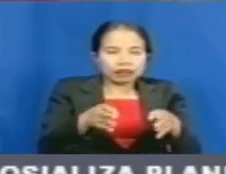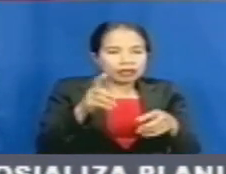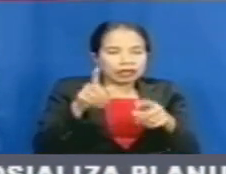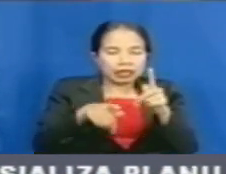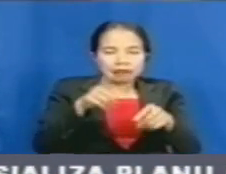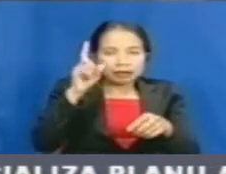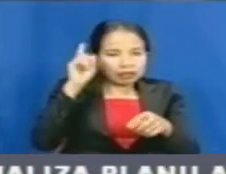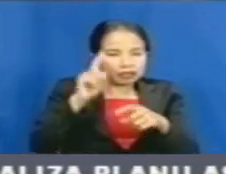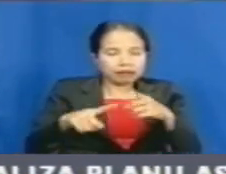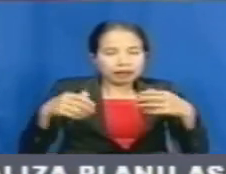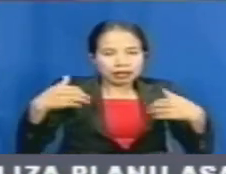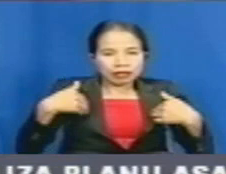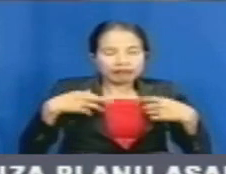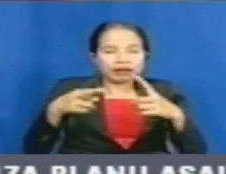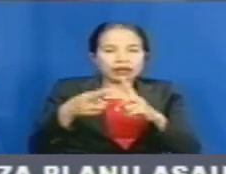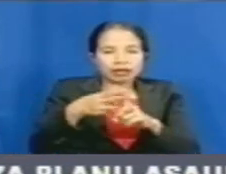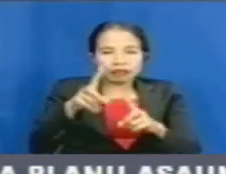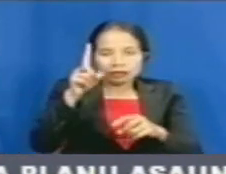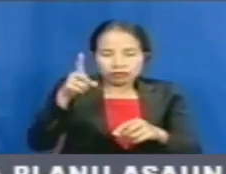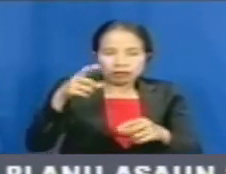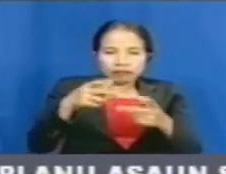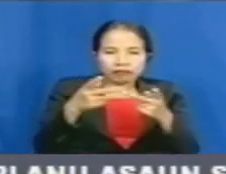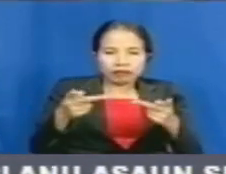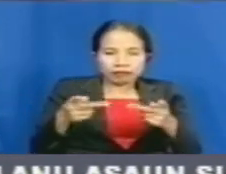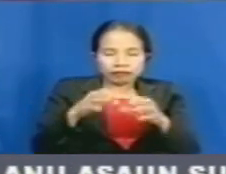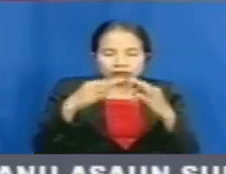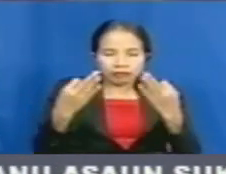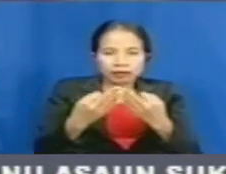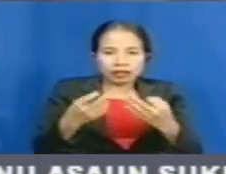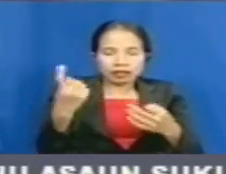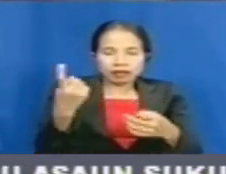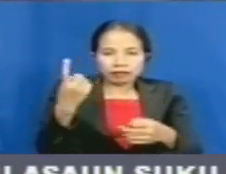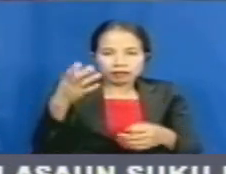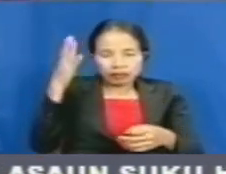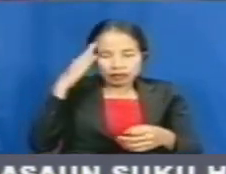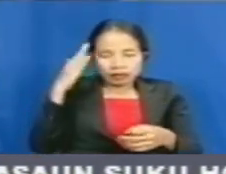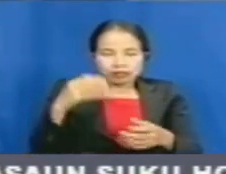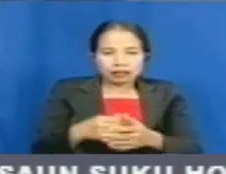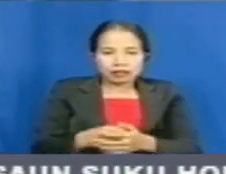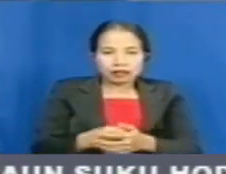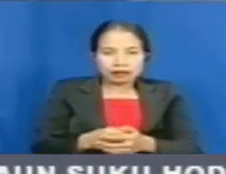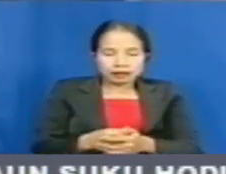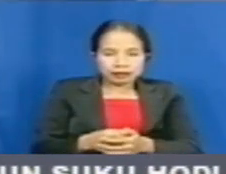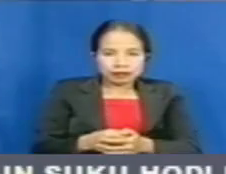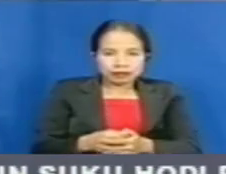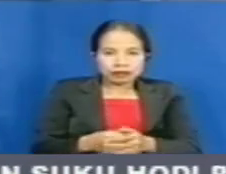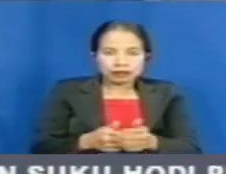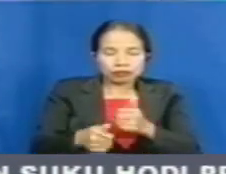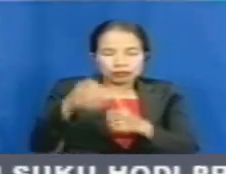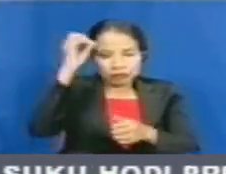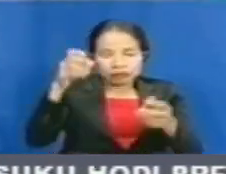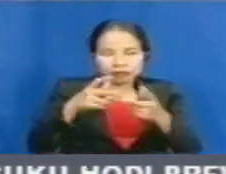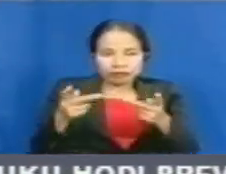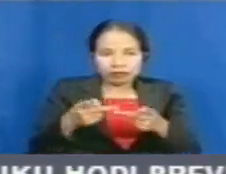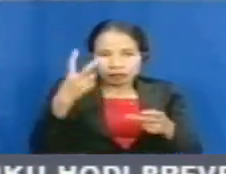rua. Tamba ida ne, família reconhece na fácil, esforço se comissão de minha. Entretanto, tua observação e